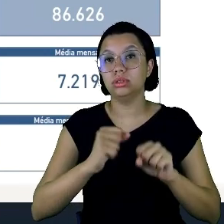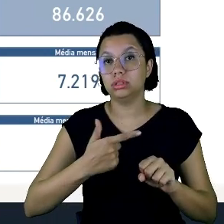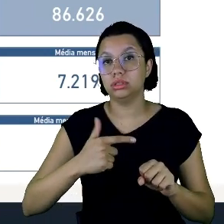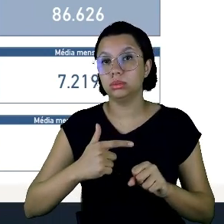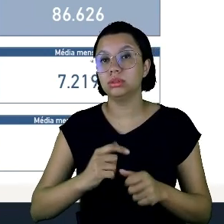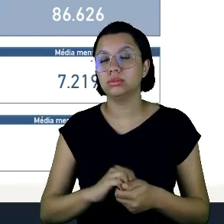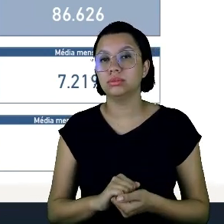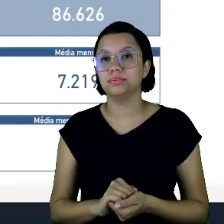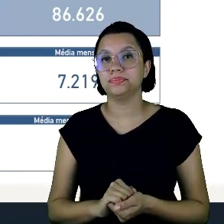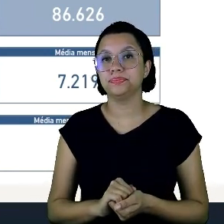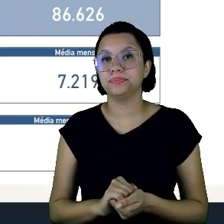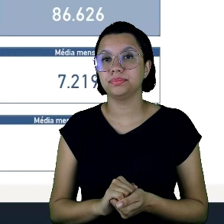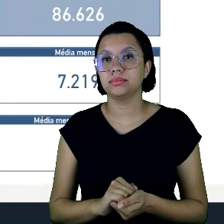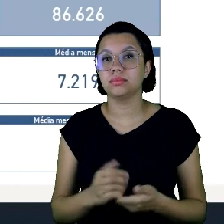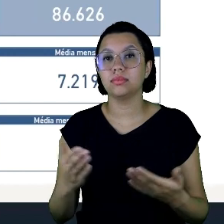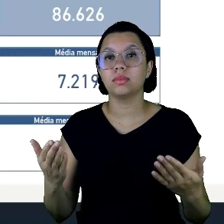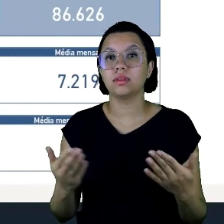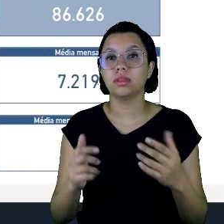também nessa versão.